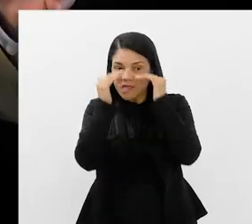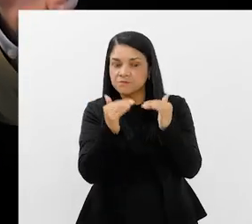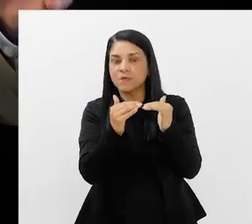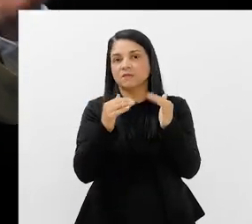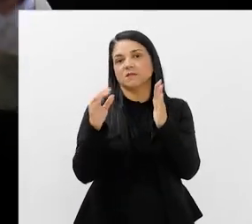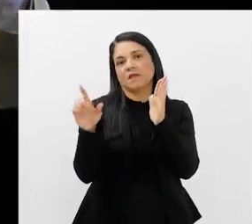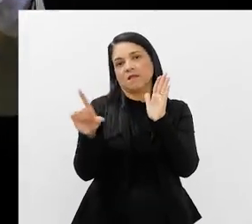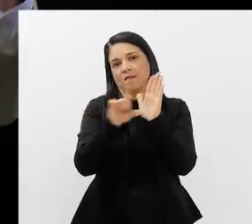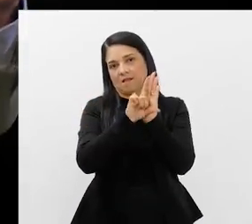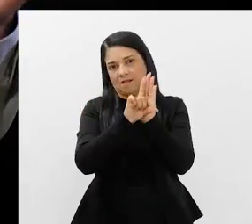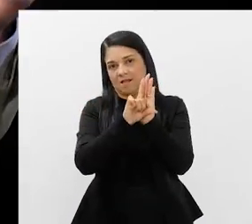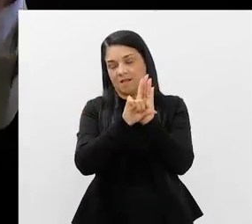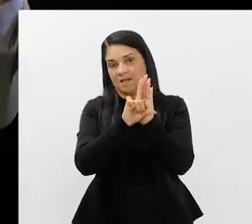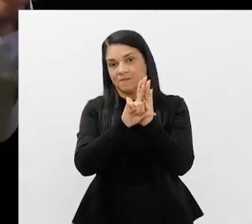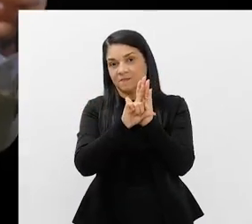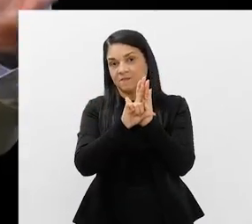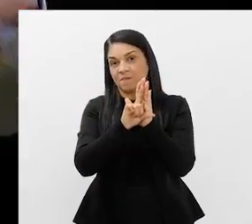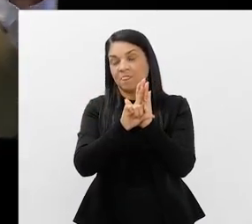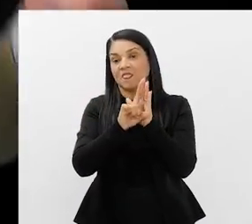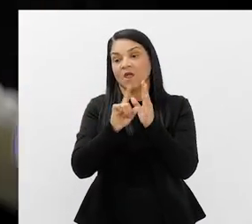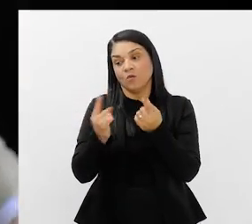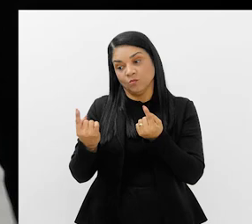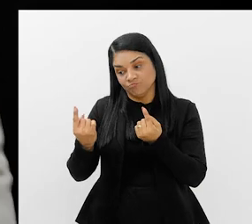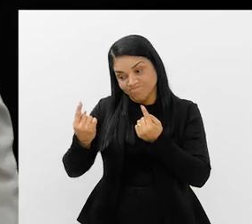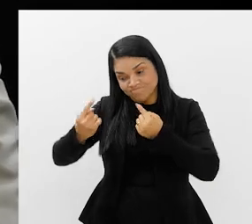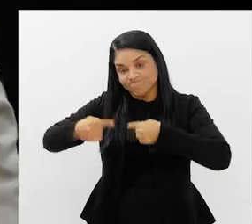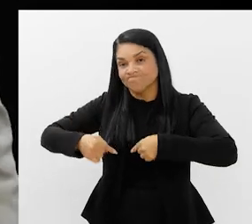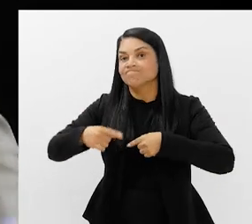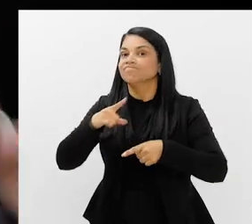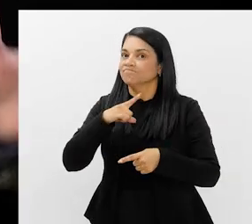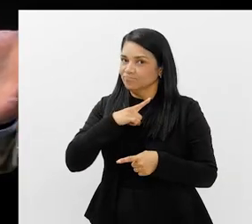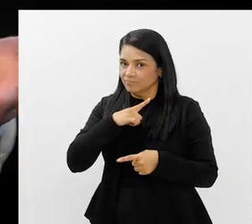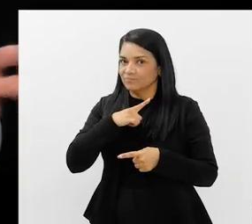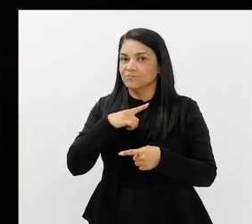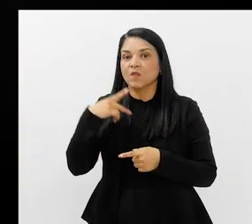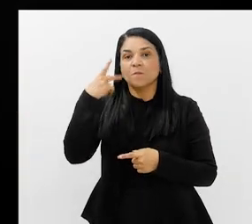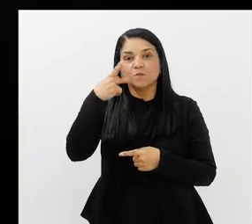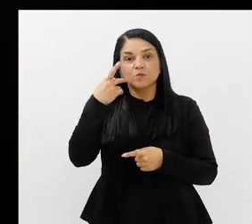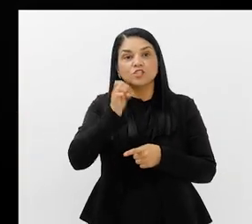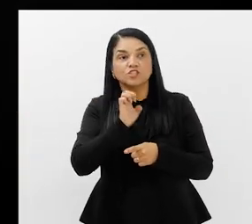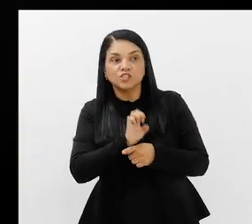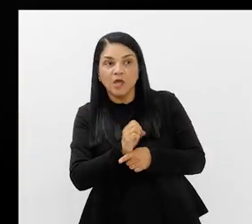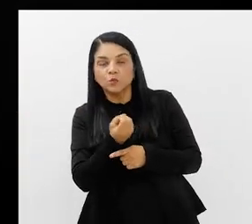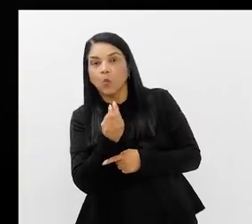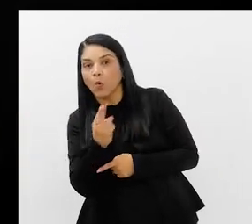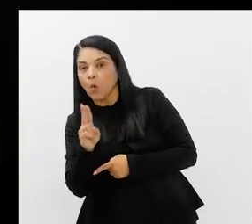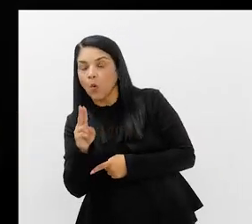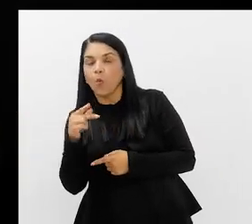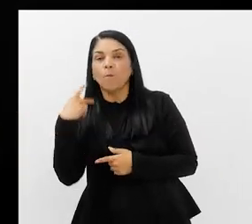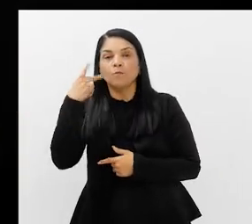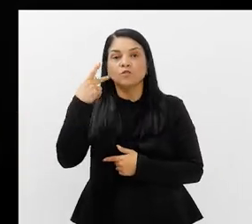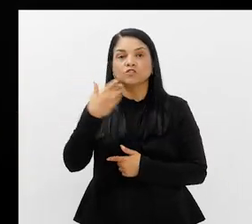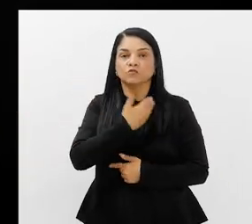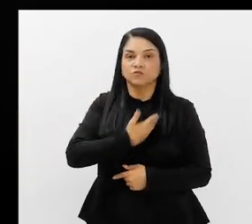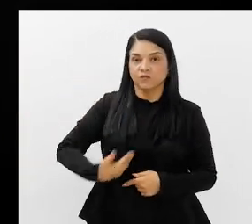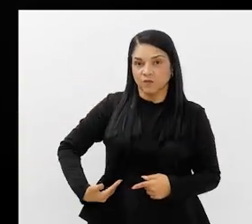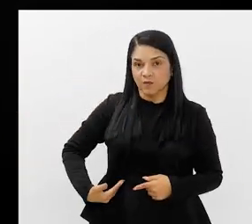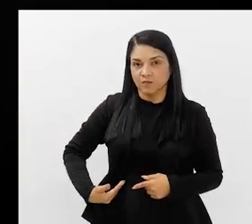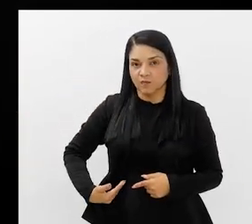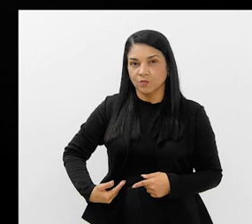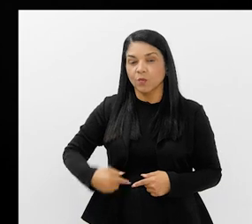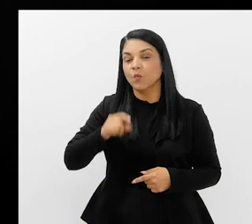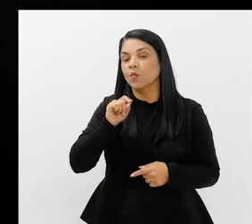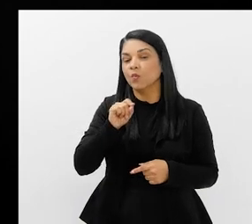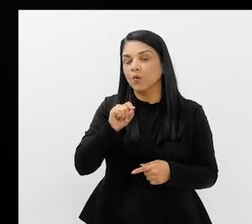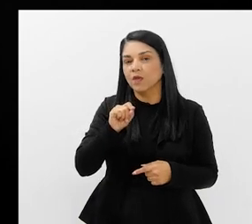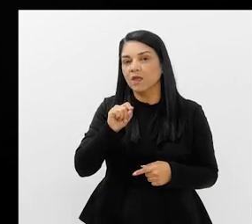atados a essas leis, eles não possam... Agora, efetivamente, esse é o grande desafio. Políticas de Estado ou política de governo?